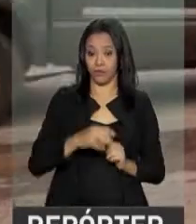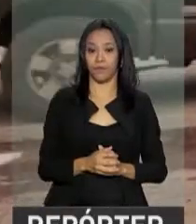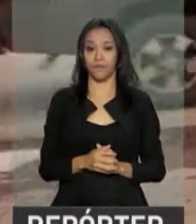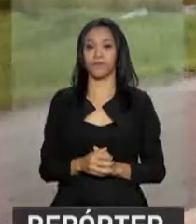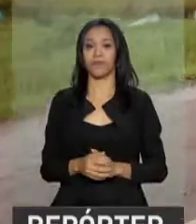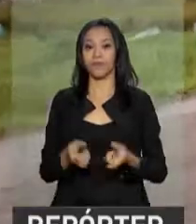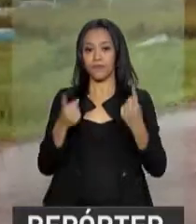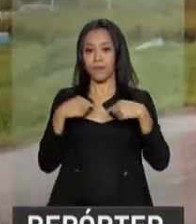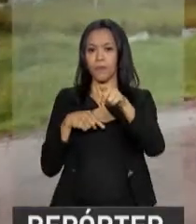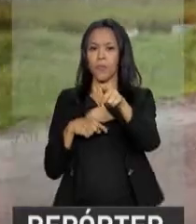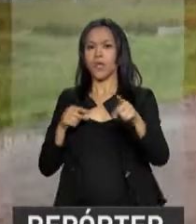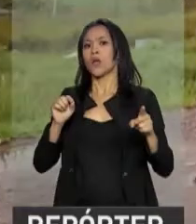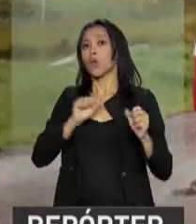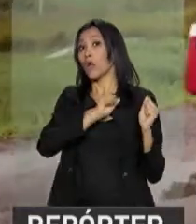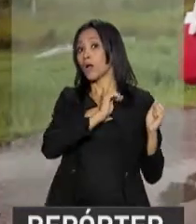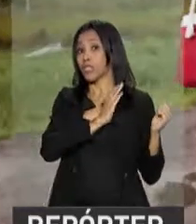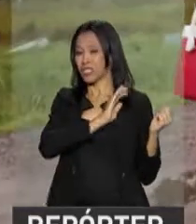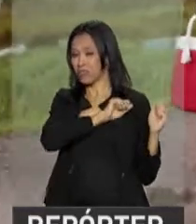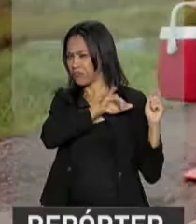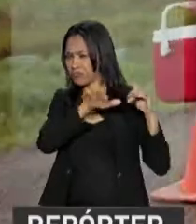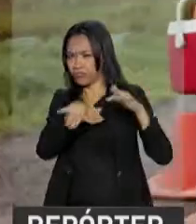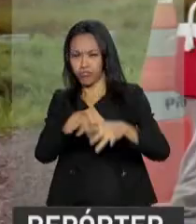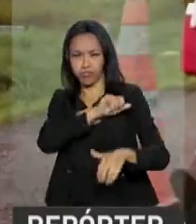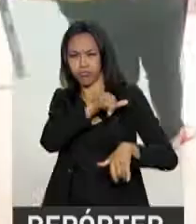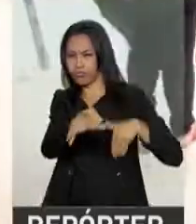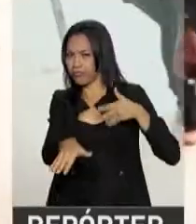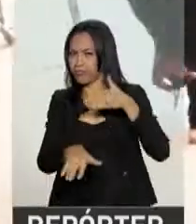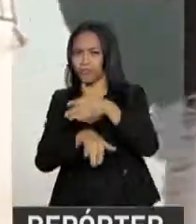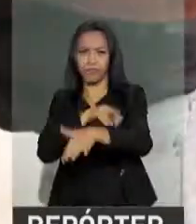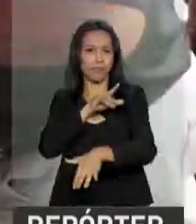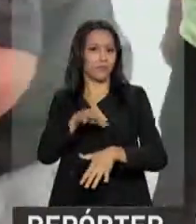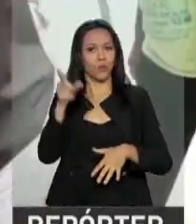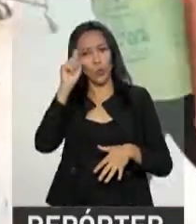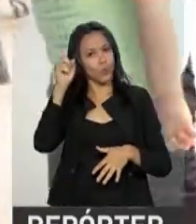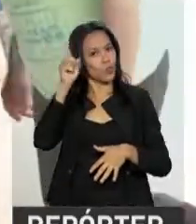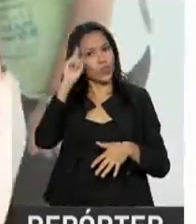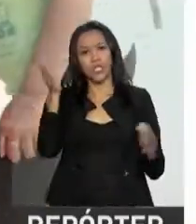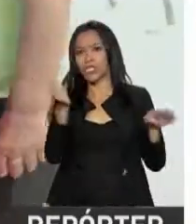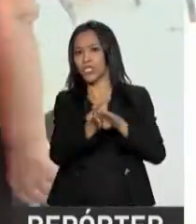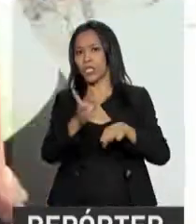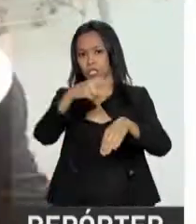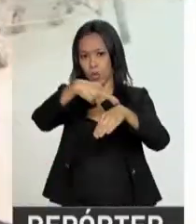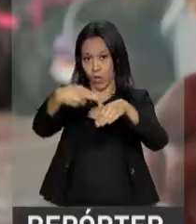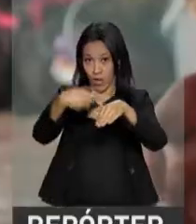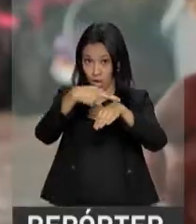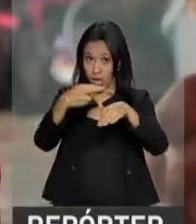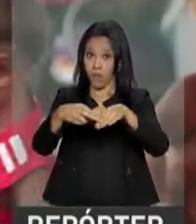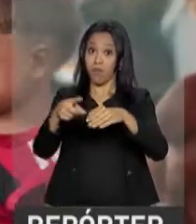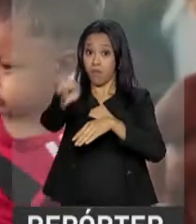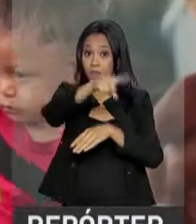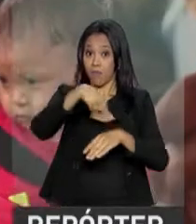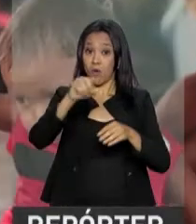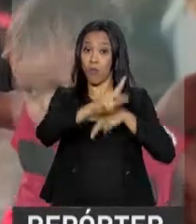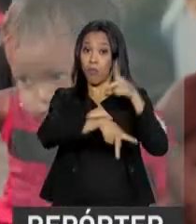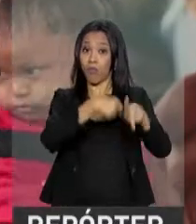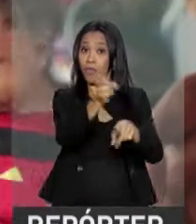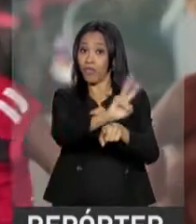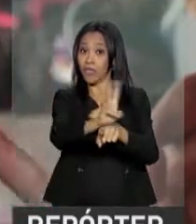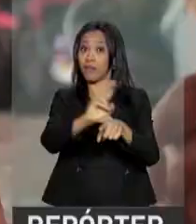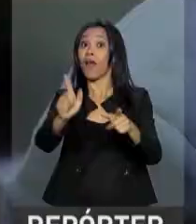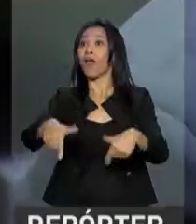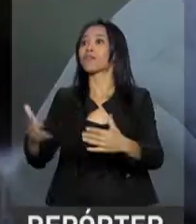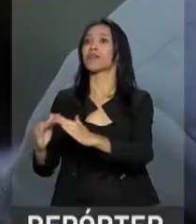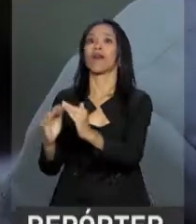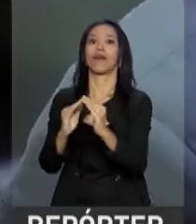Um dos impactos com a chegada de centenas de venezuelanos todos os dias a Pacaraima, em Roraima, é sobre as habitações na